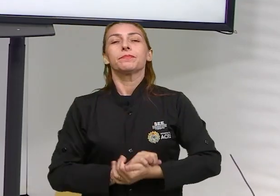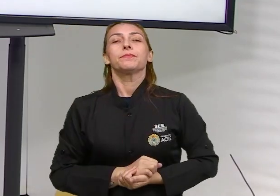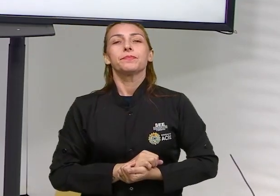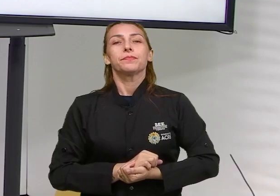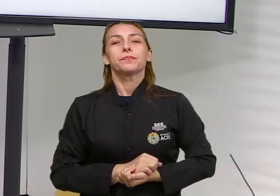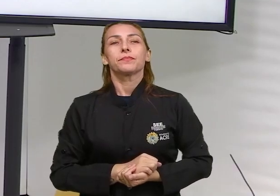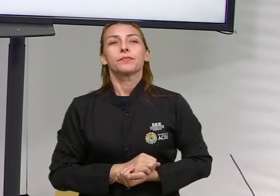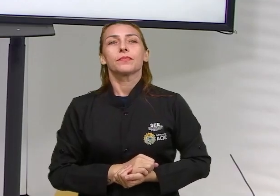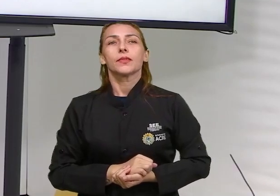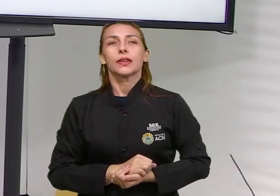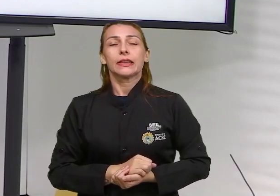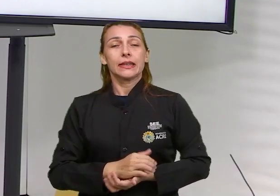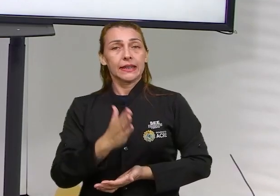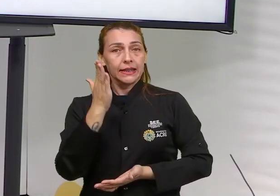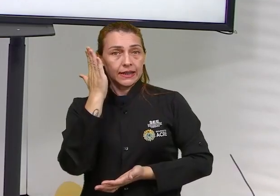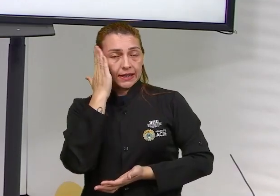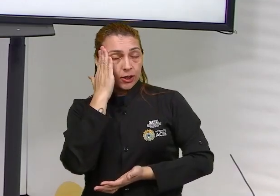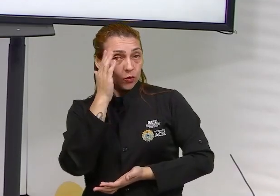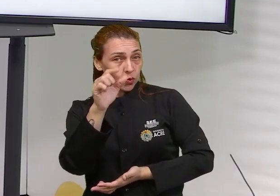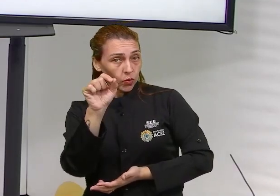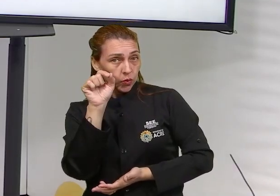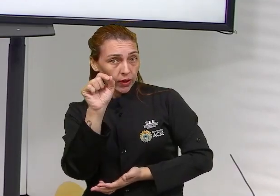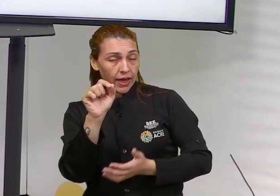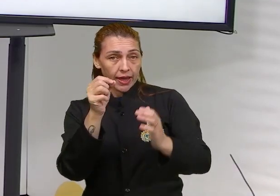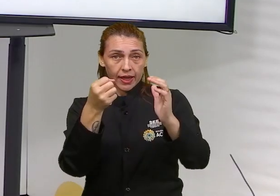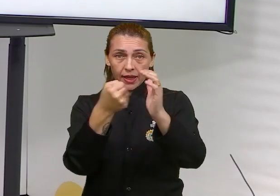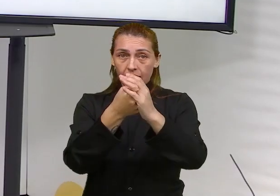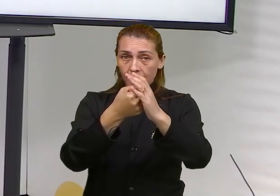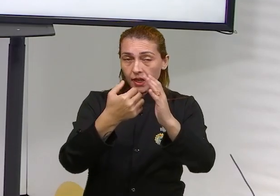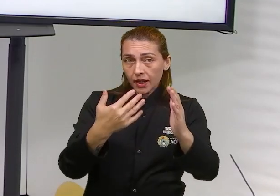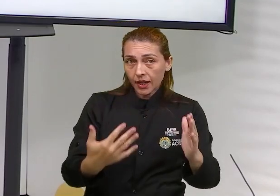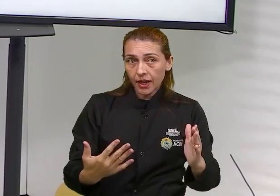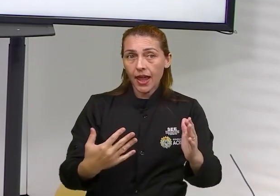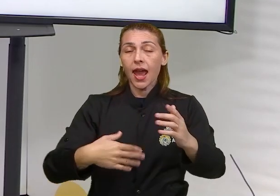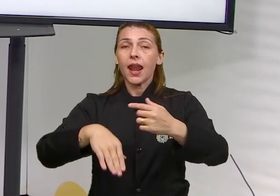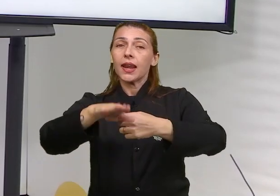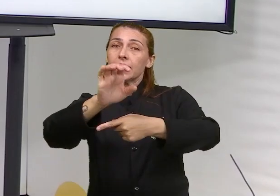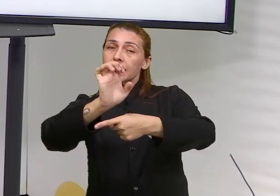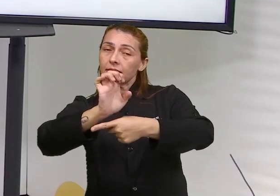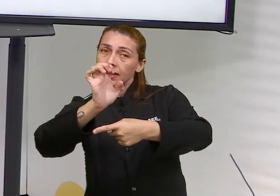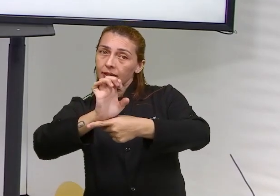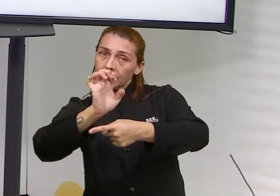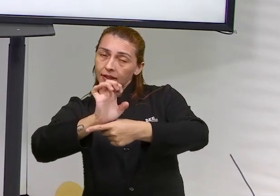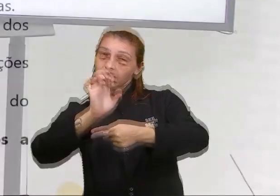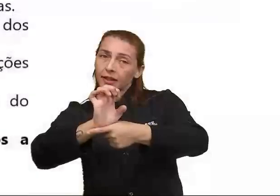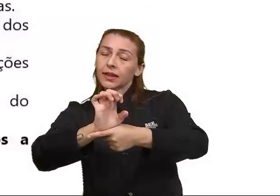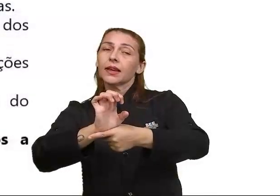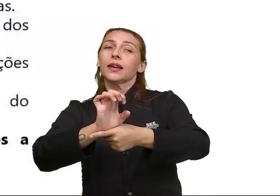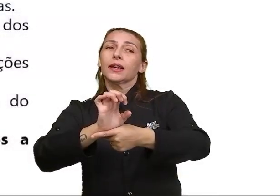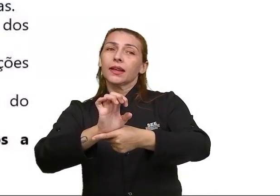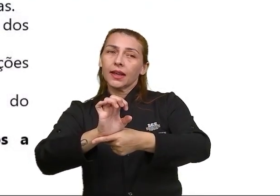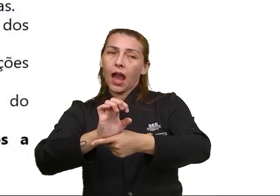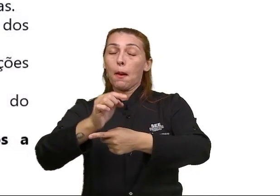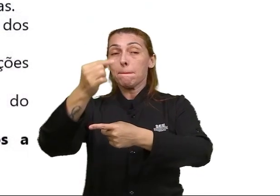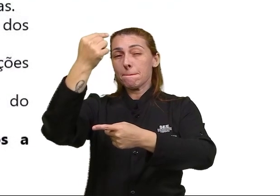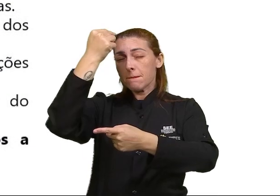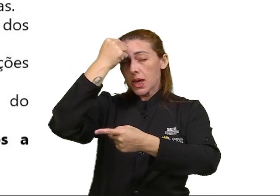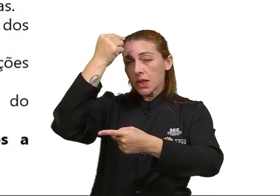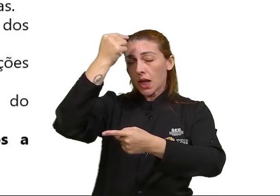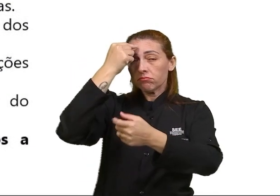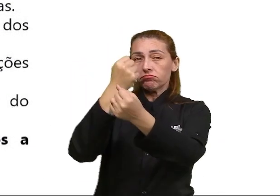legalidade. Então, aqui a gente entende o seguinte, que a característica é a letra E, a manutenção da